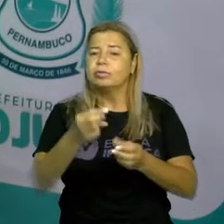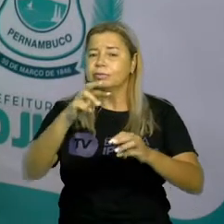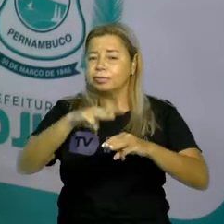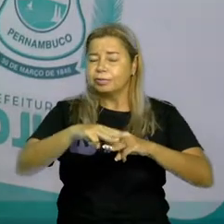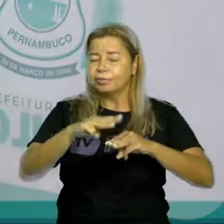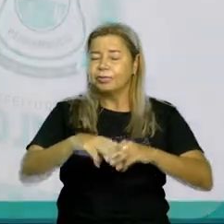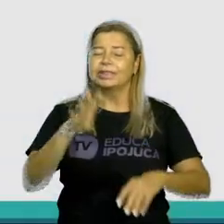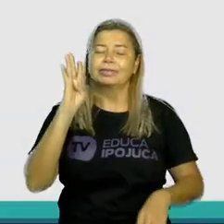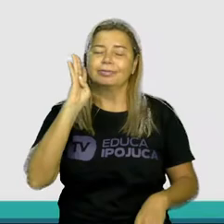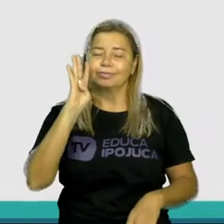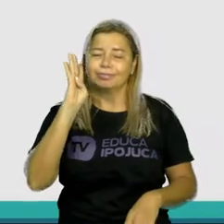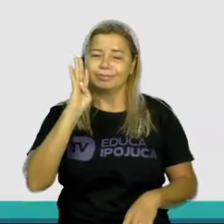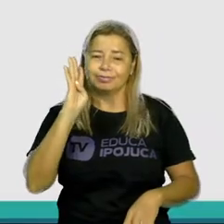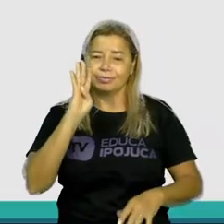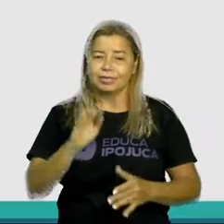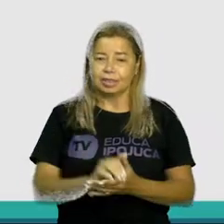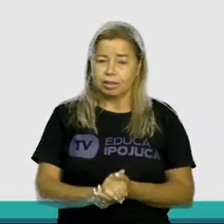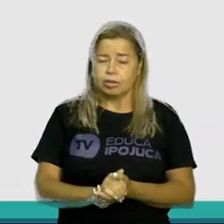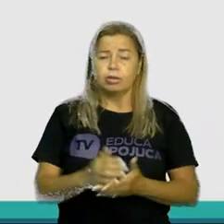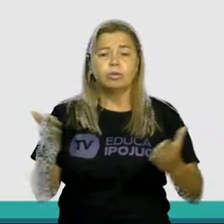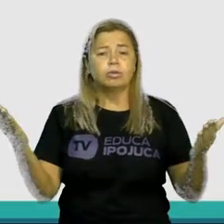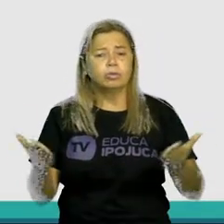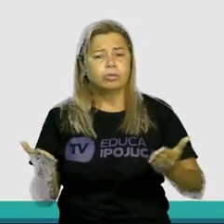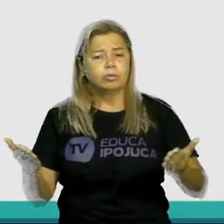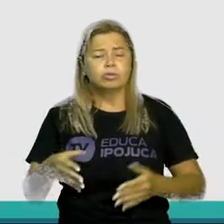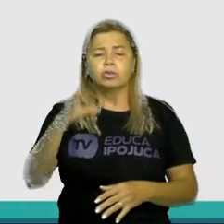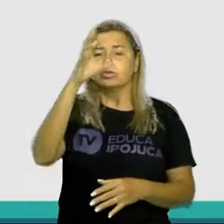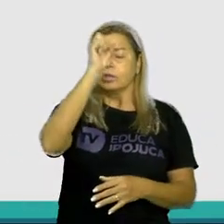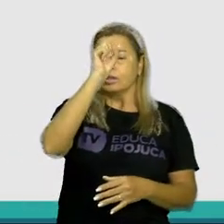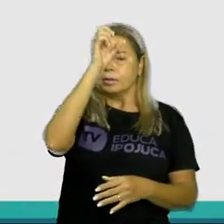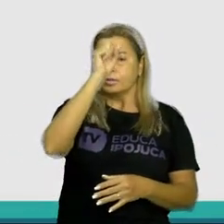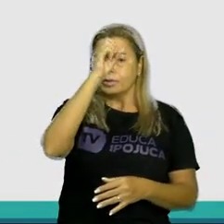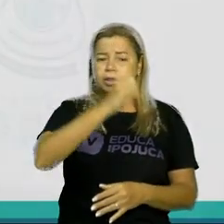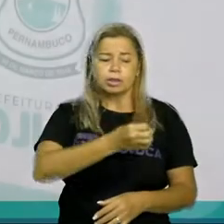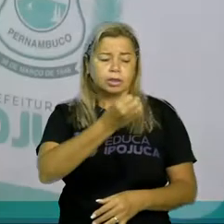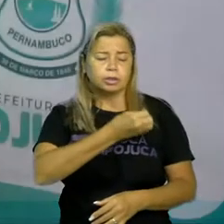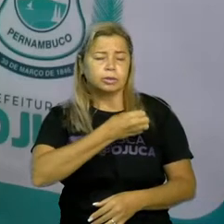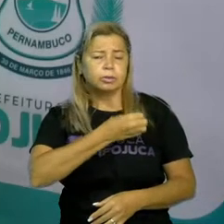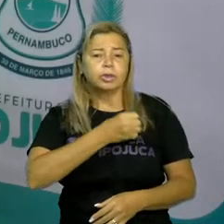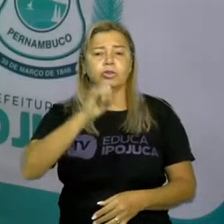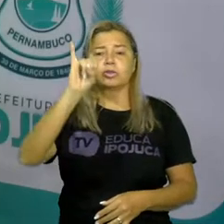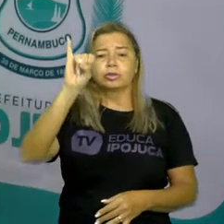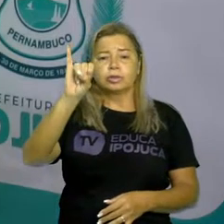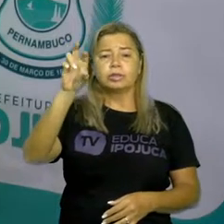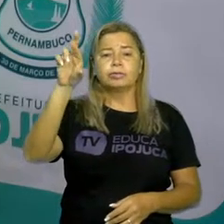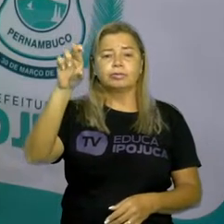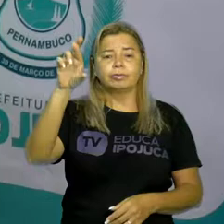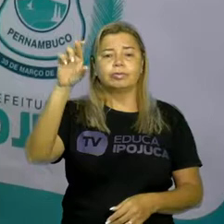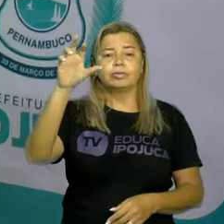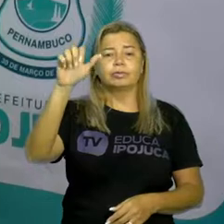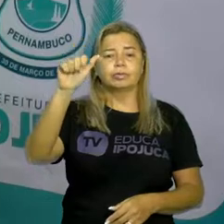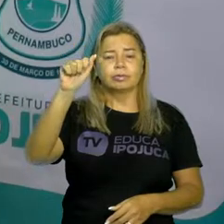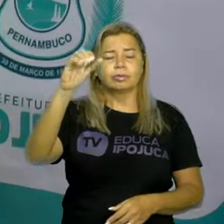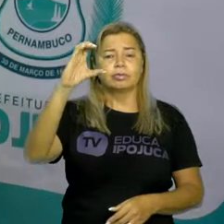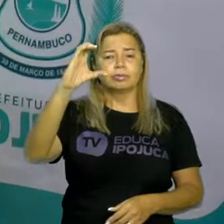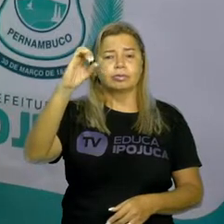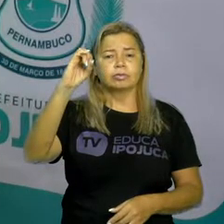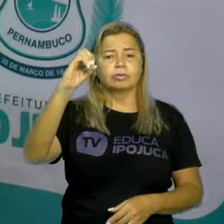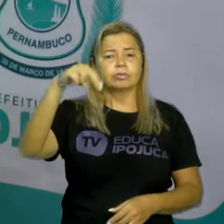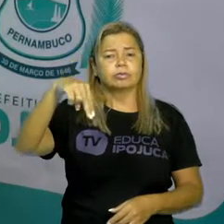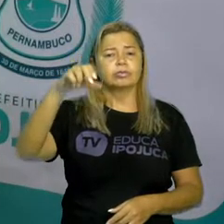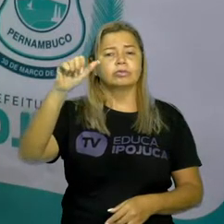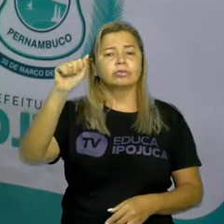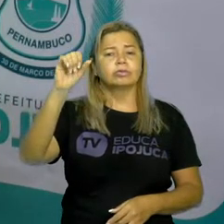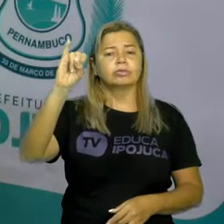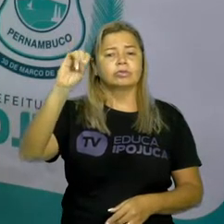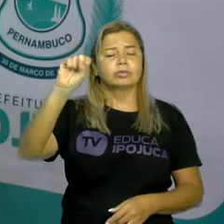Vamos estudar sobre números racionais quem já conhece o que é números racionais professora vocês já ouviram falar em números